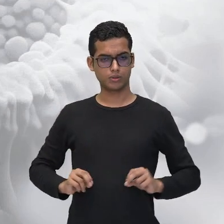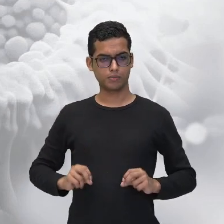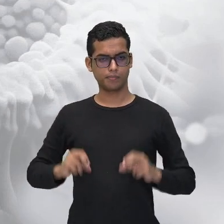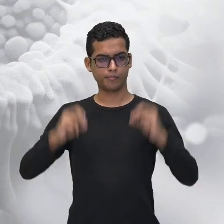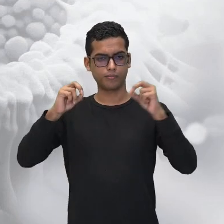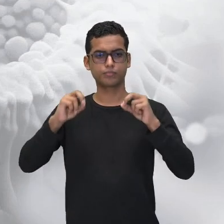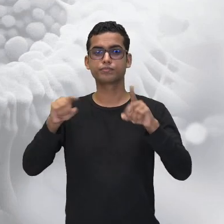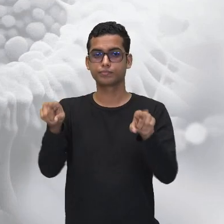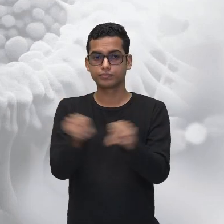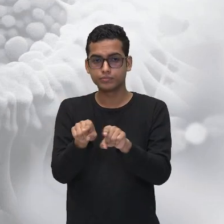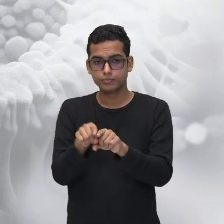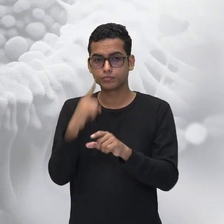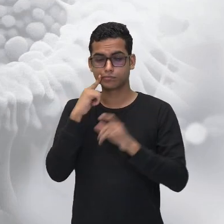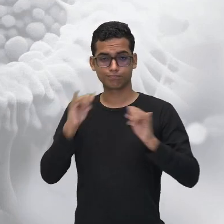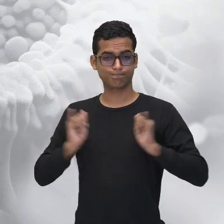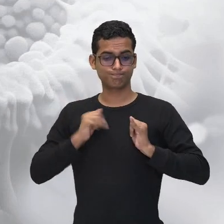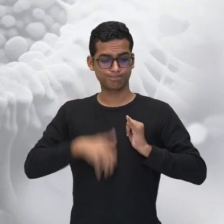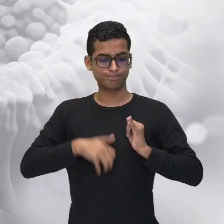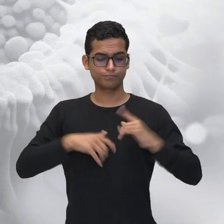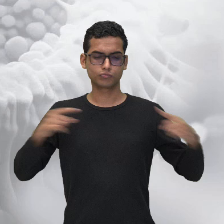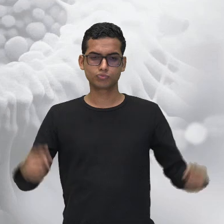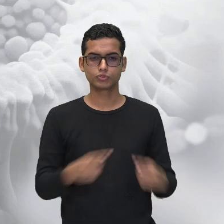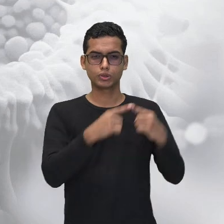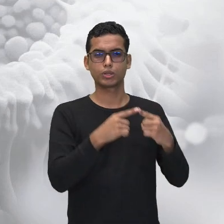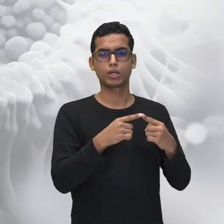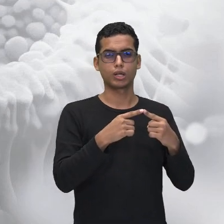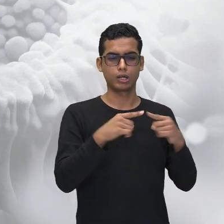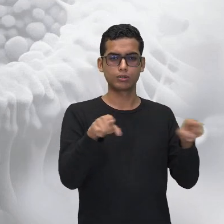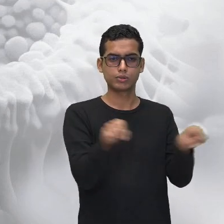de câncer. E essa relação se deve ao